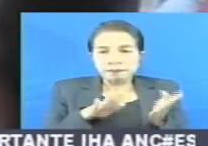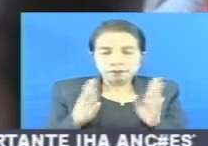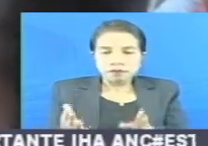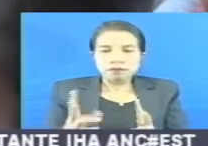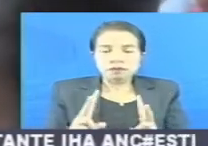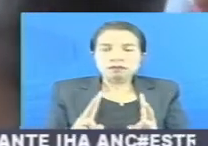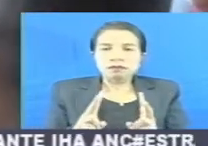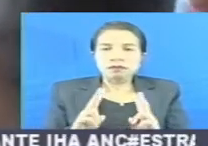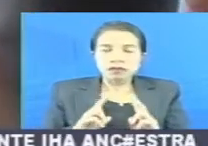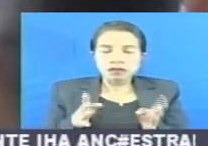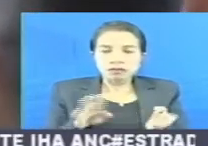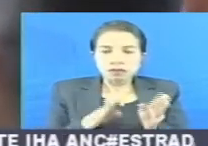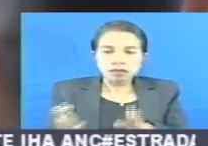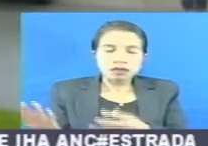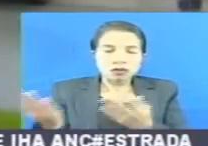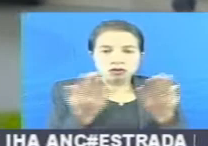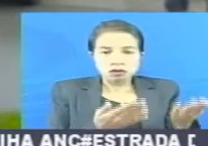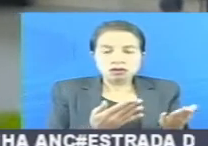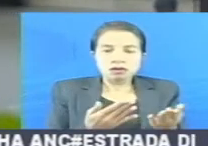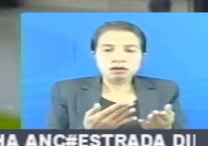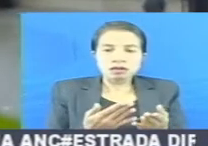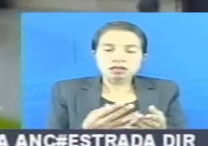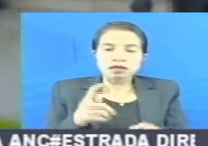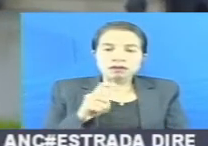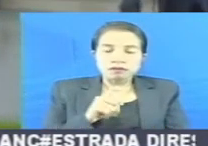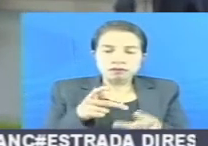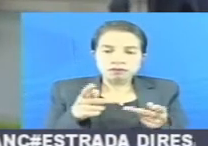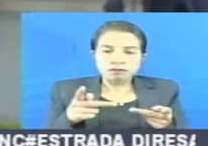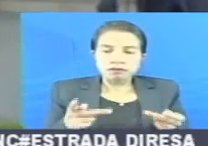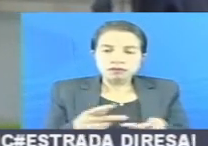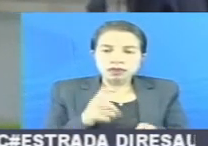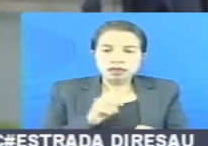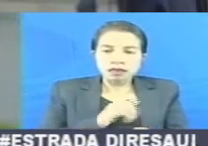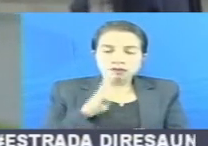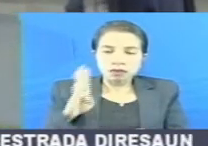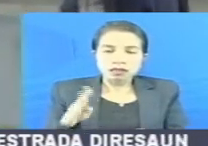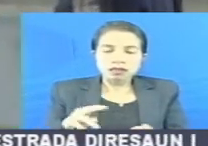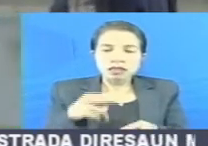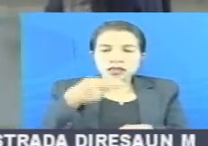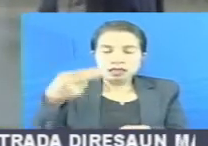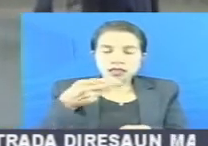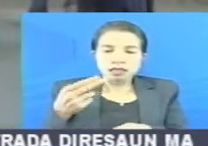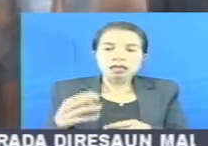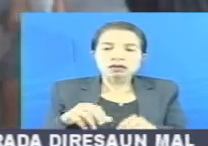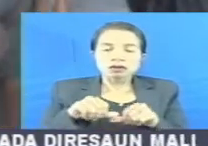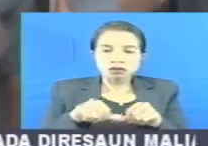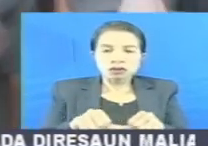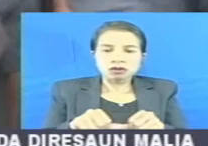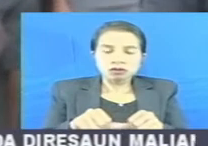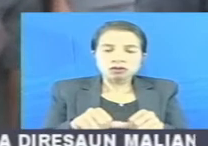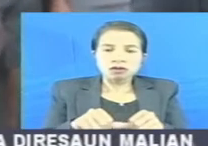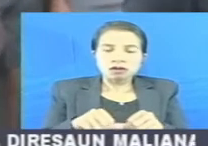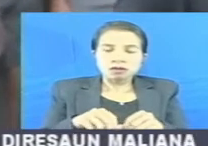Justina Moniz. Transporta ona ba iha residencia Taibesi. No quinta-feira ne continua ba iha ne Rai